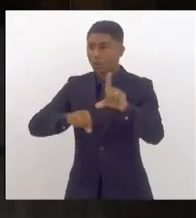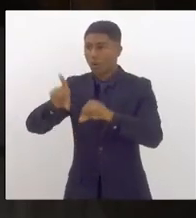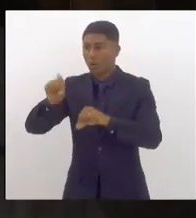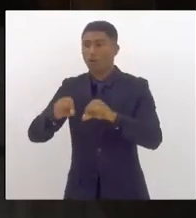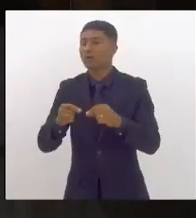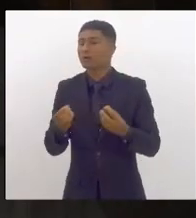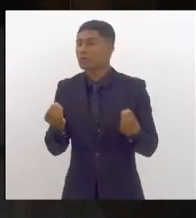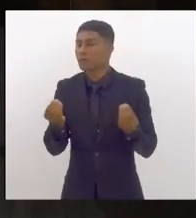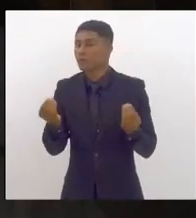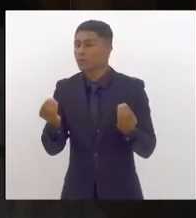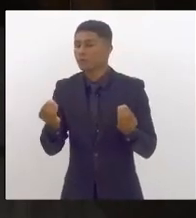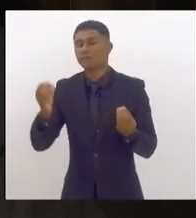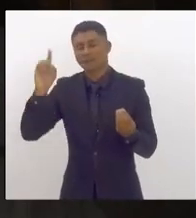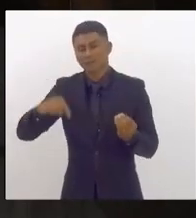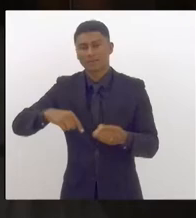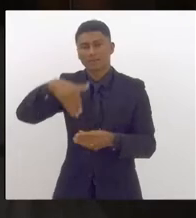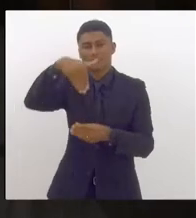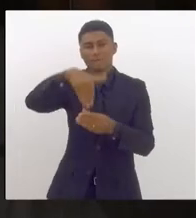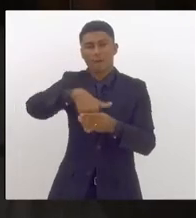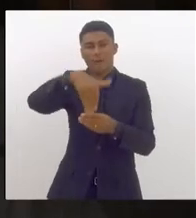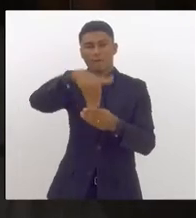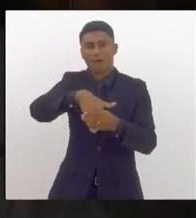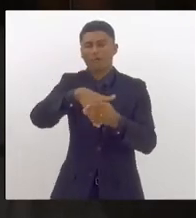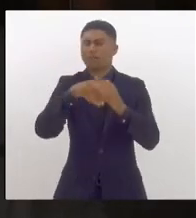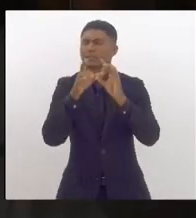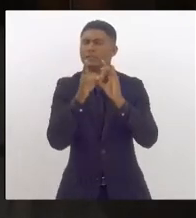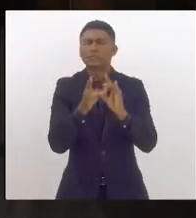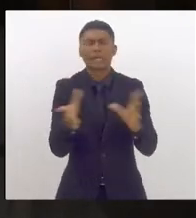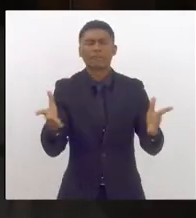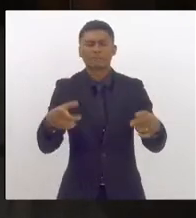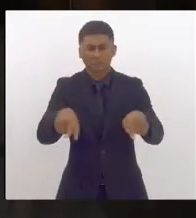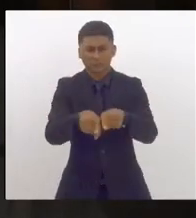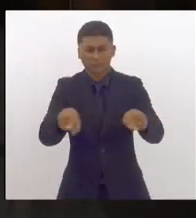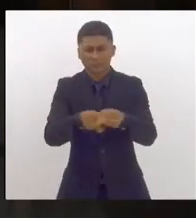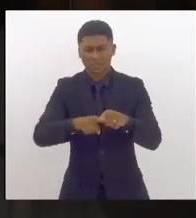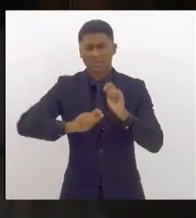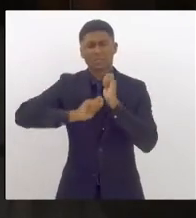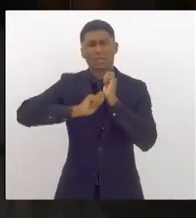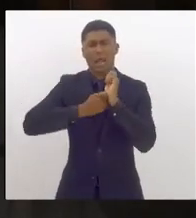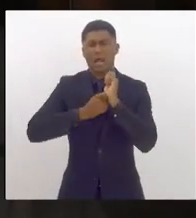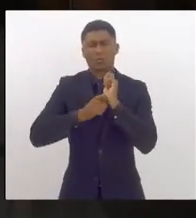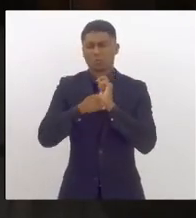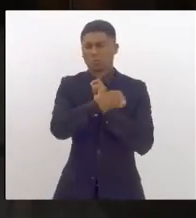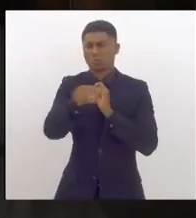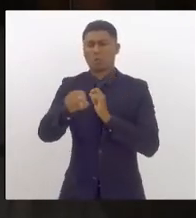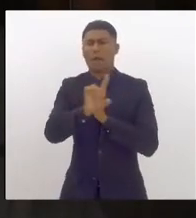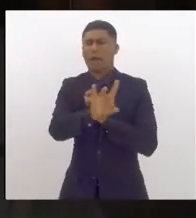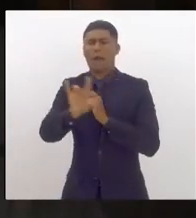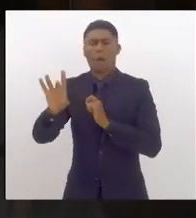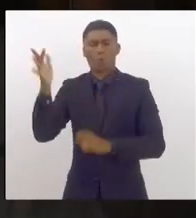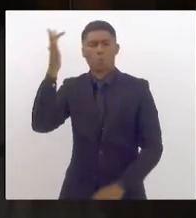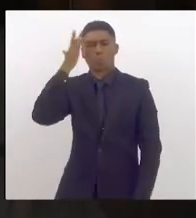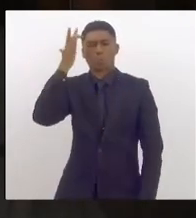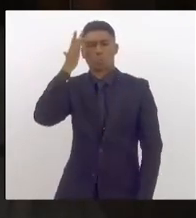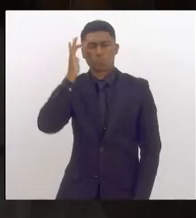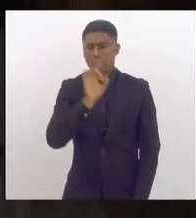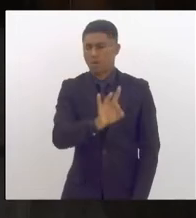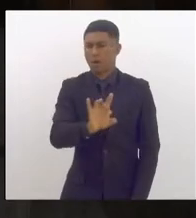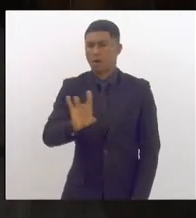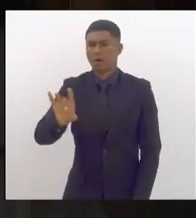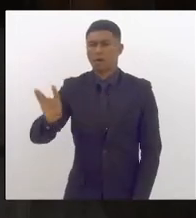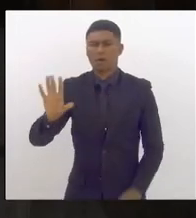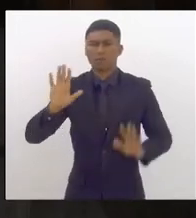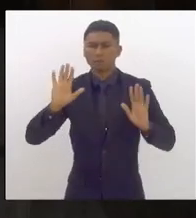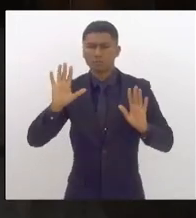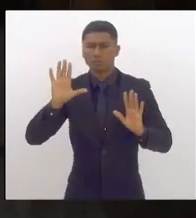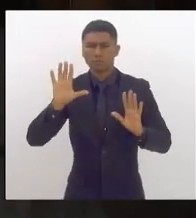voto livre é o voto secreto é o voto da consciência de cada um e